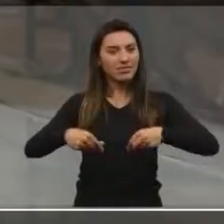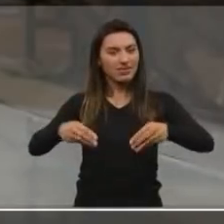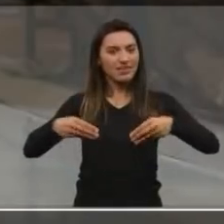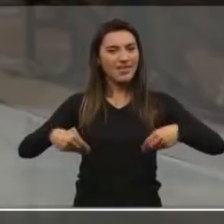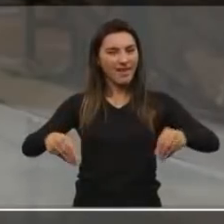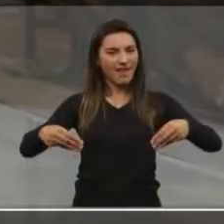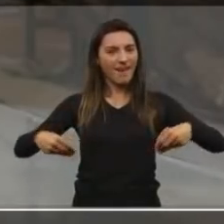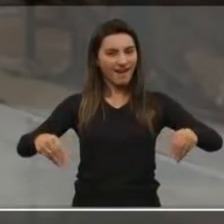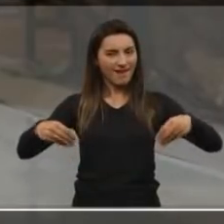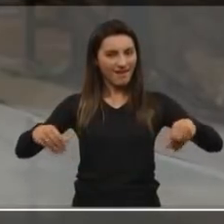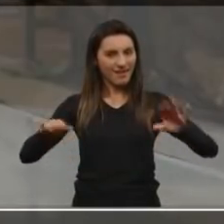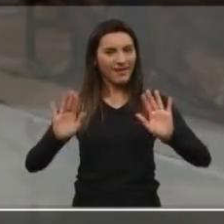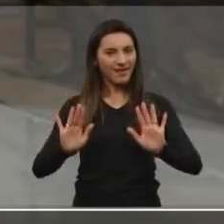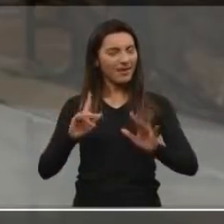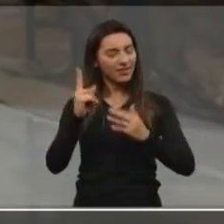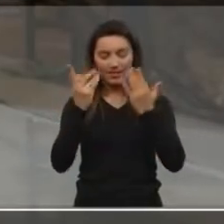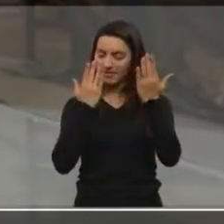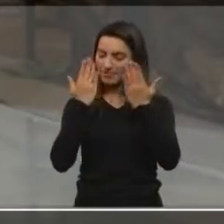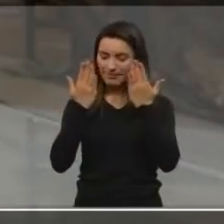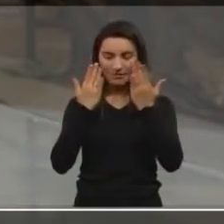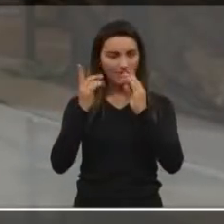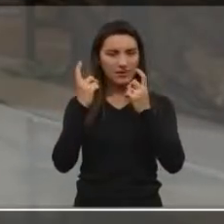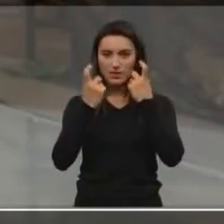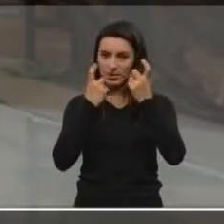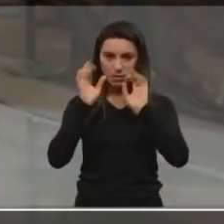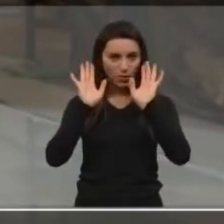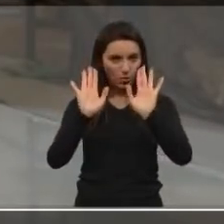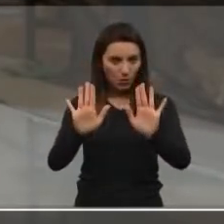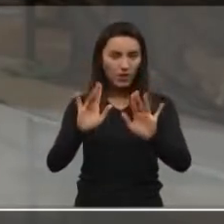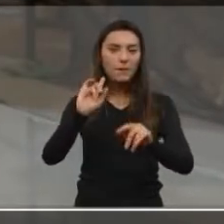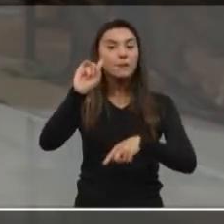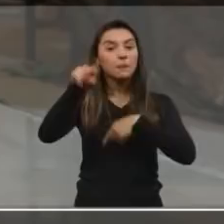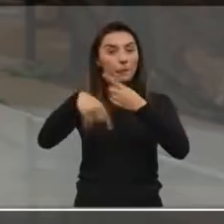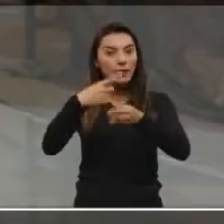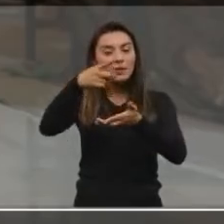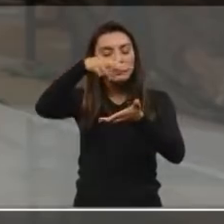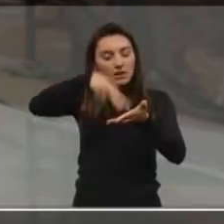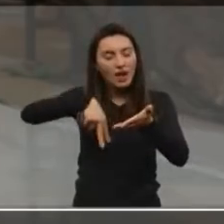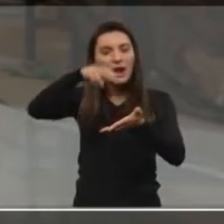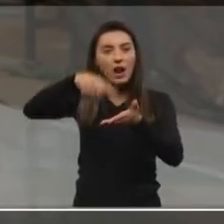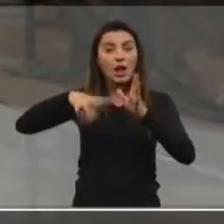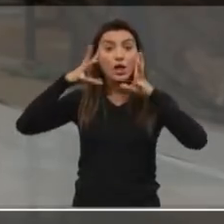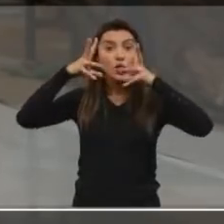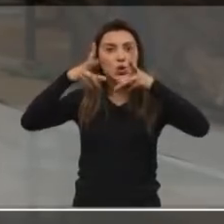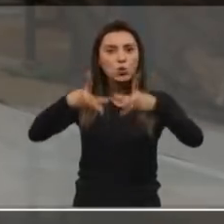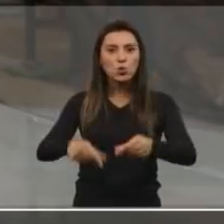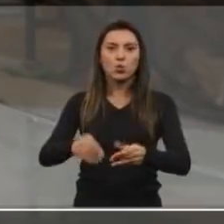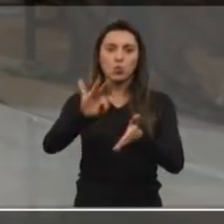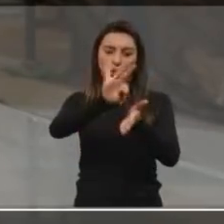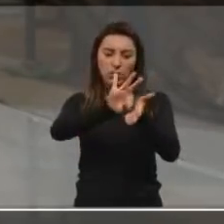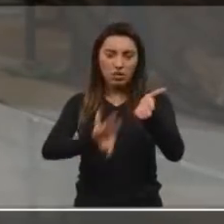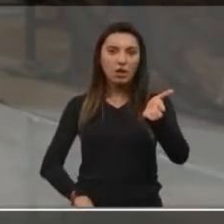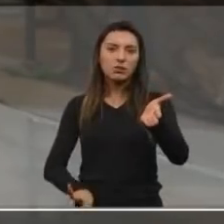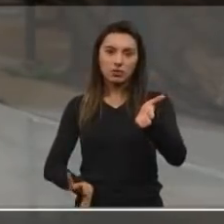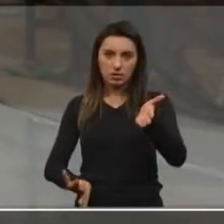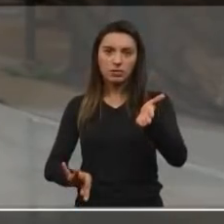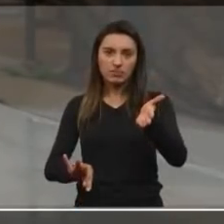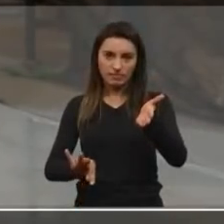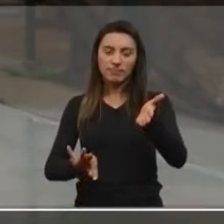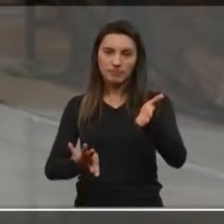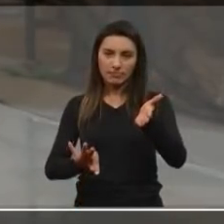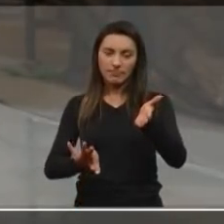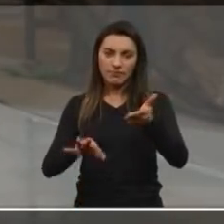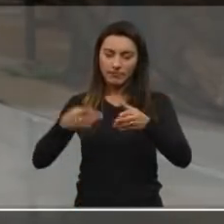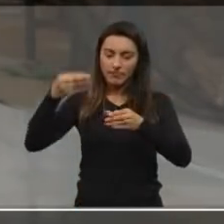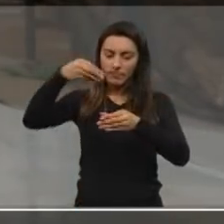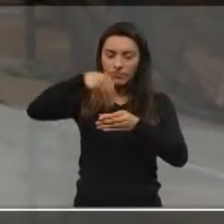outra explicação mas não se preocupe não se preocupe que oportunamente volta essa temática